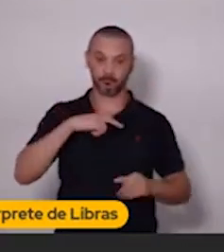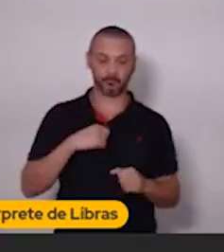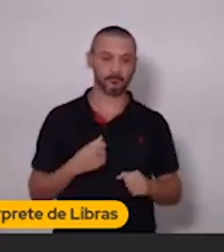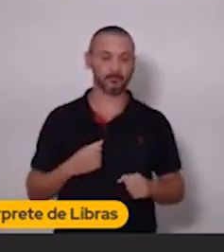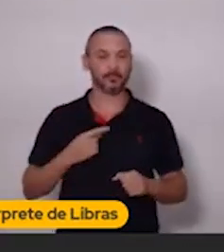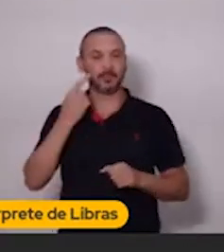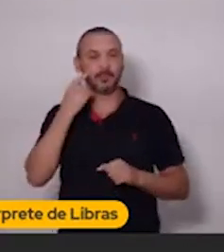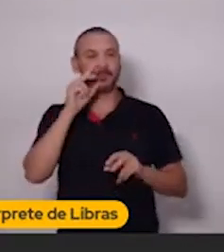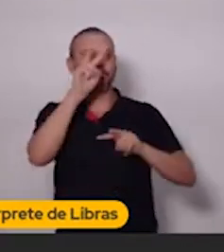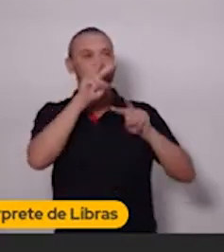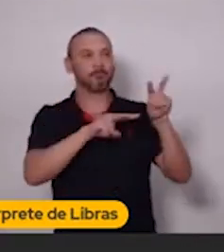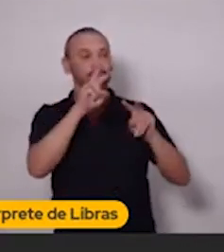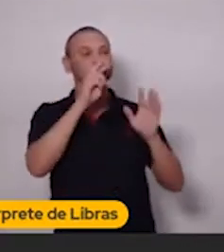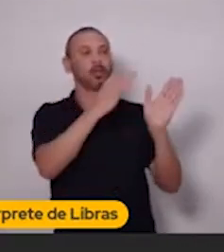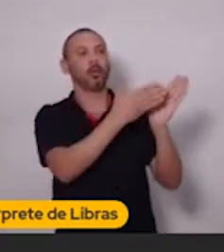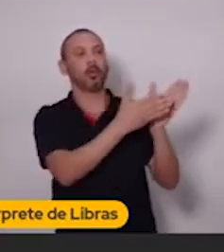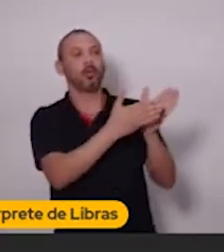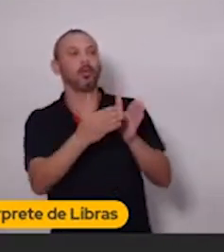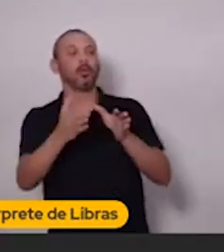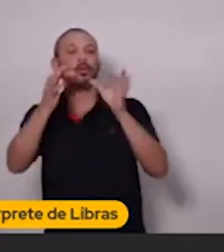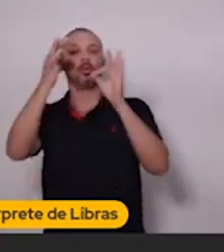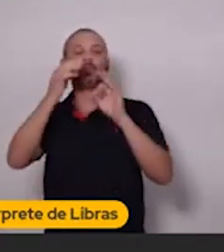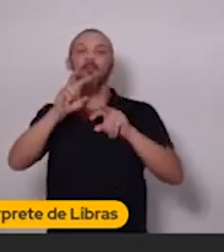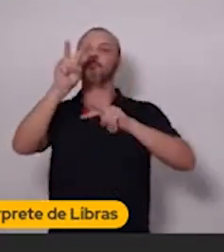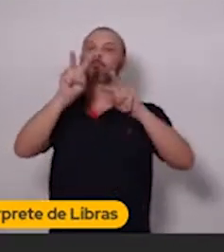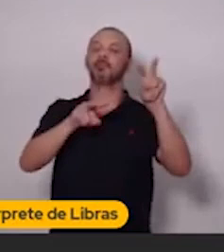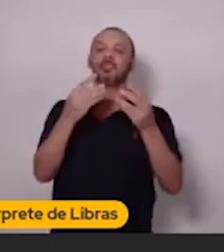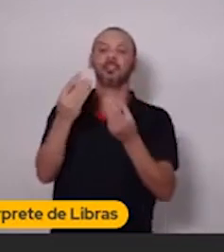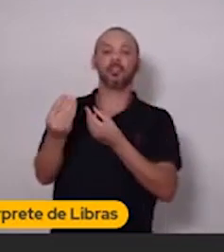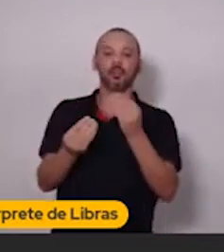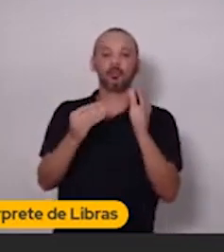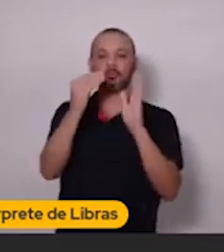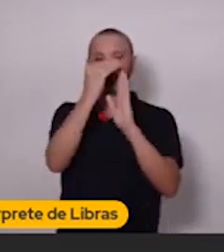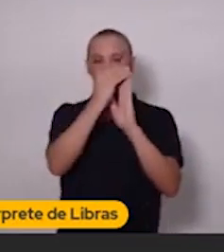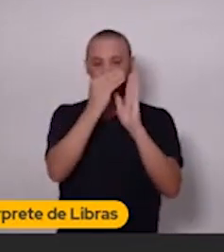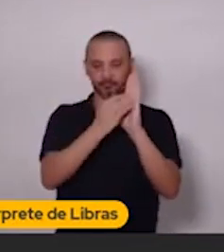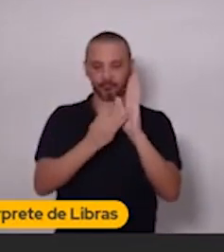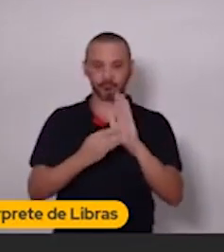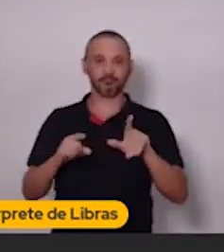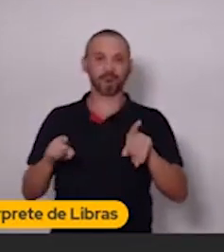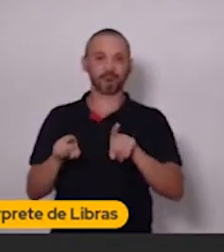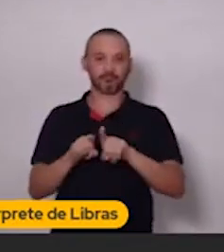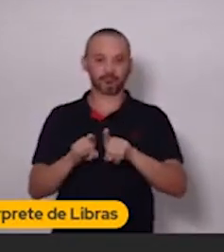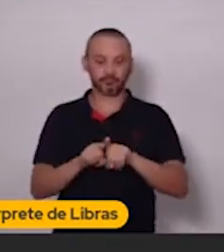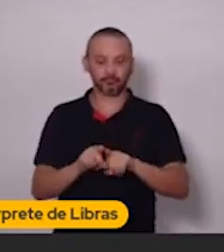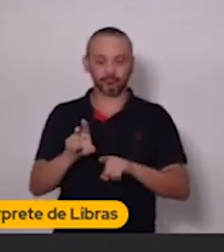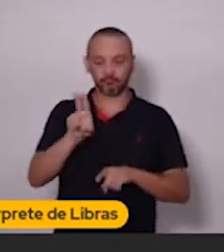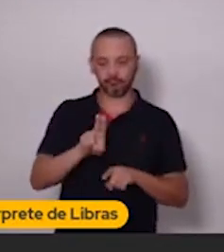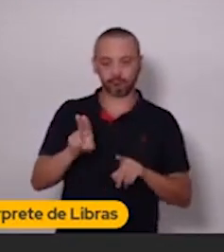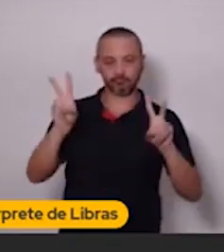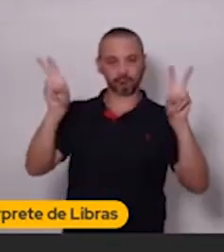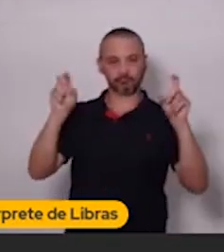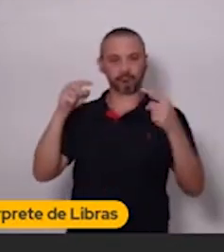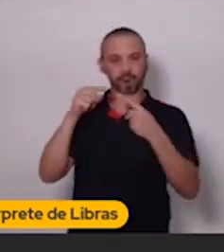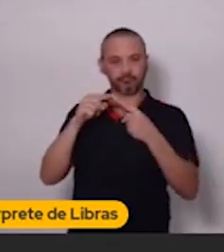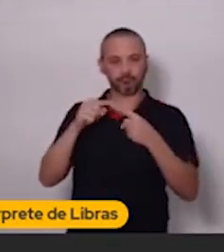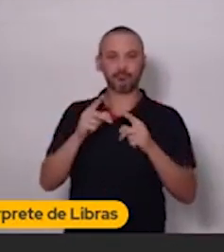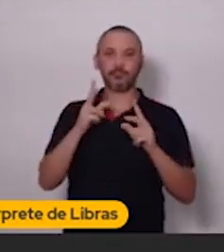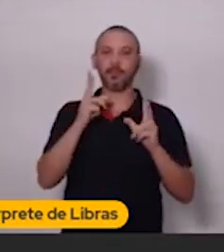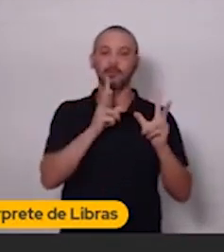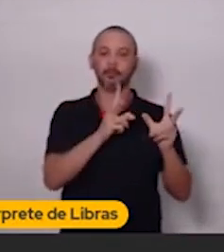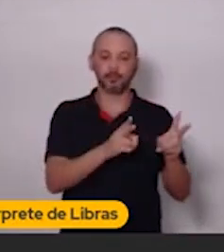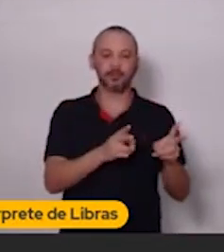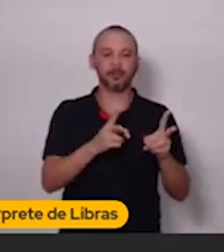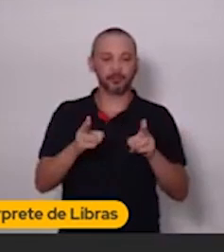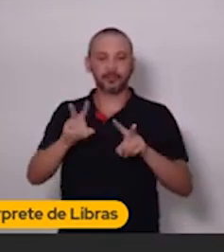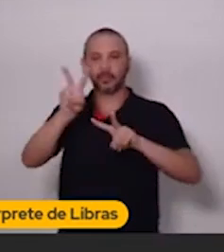decupar o roteiro e definir todas as cenas. Decupar é um termo que a gente usa, que é cortar ou analisar